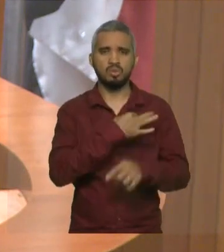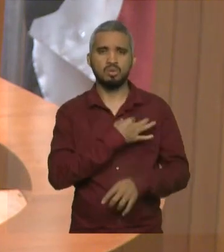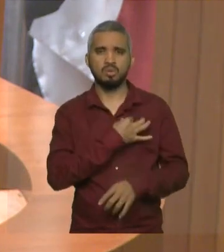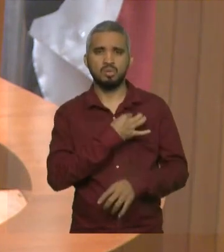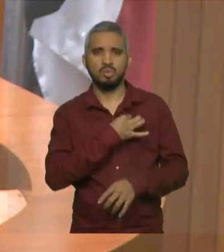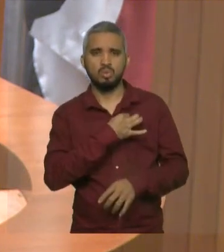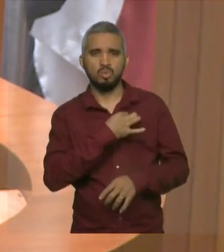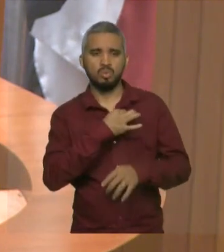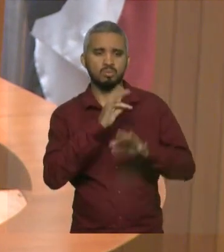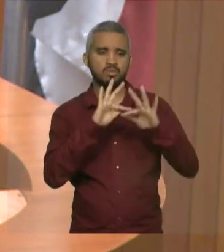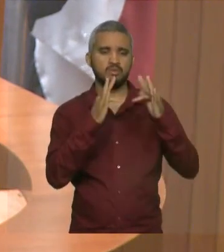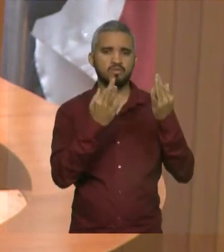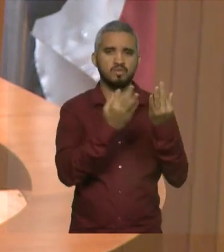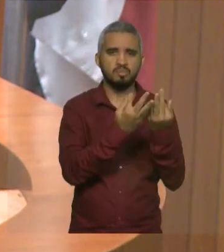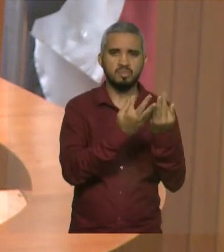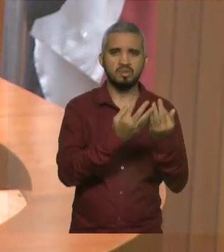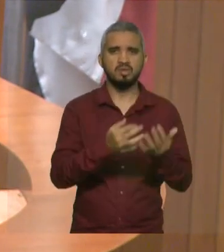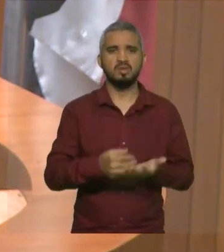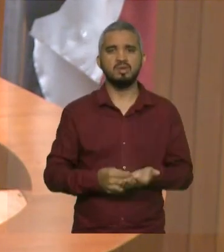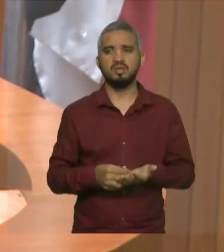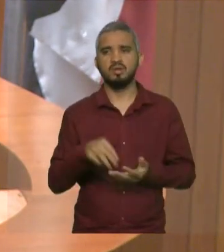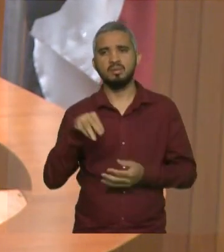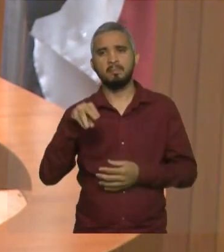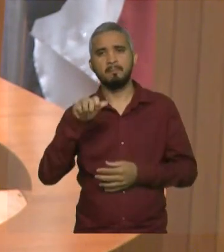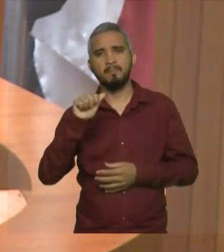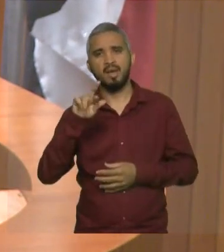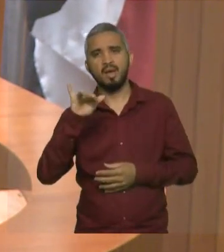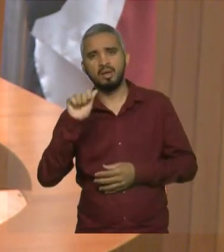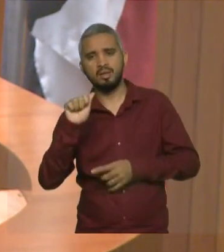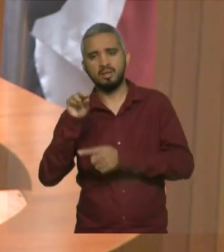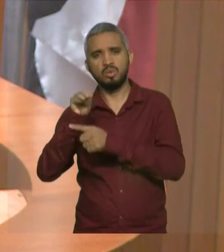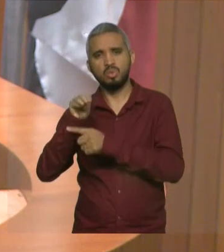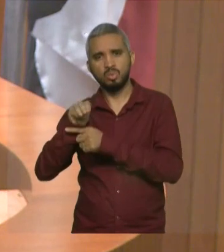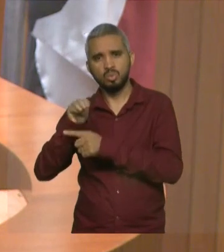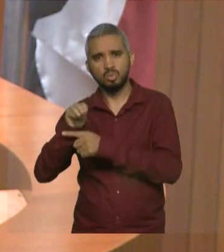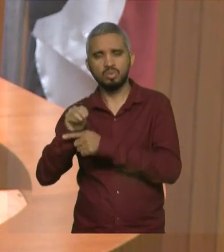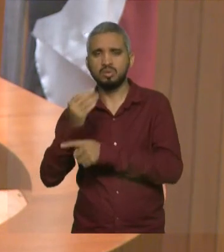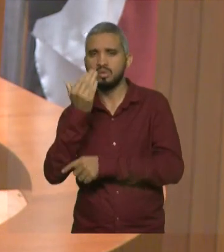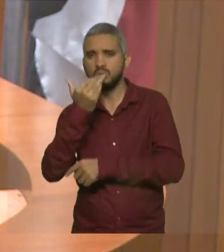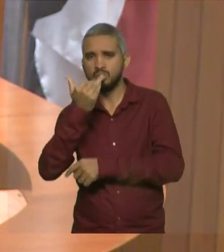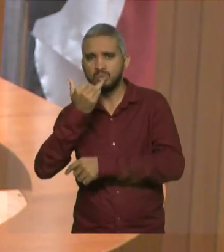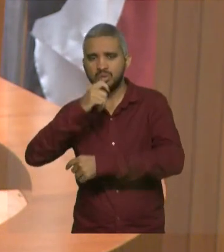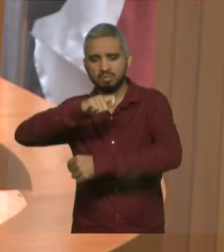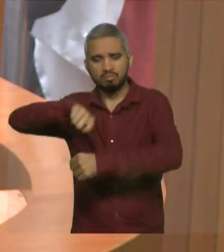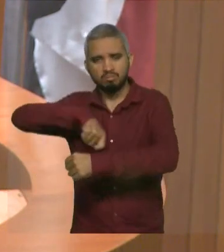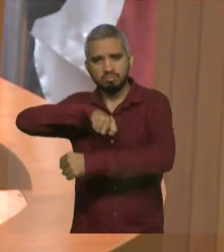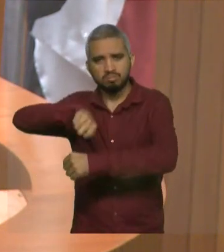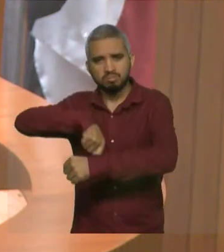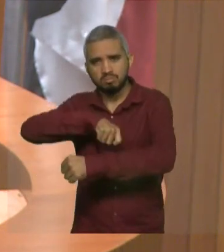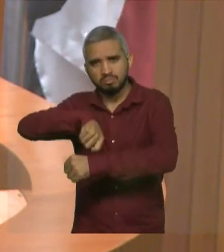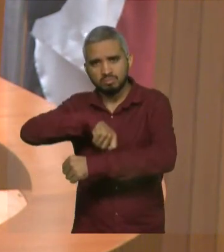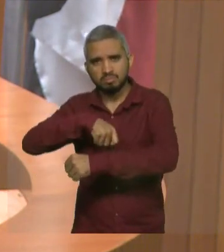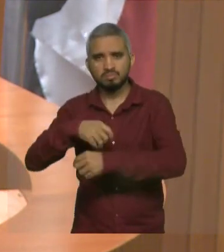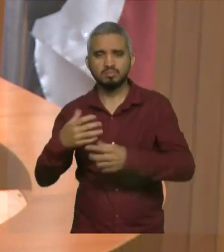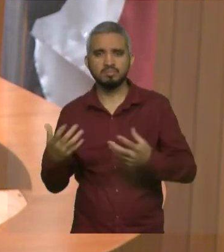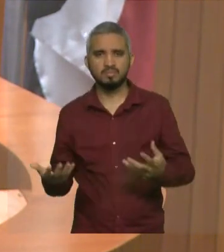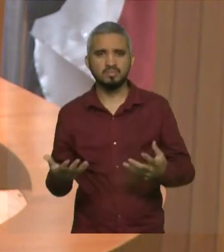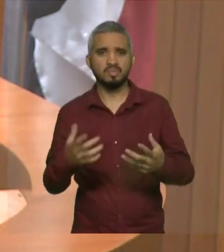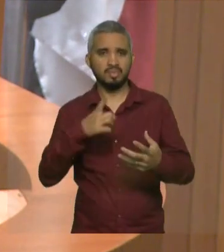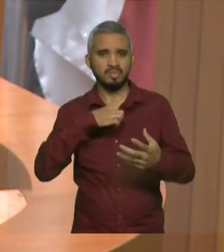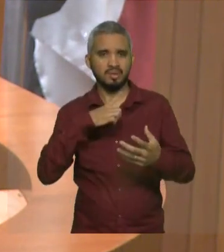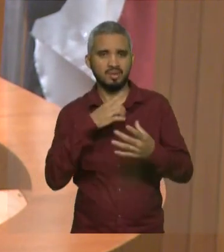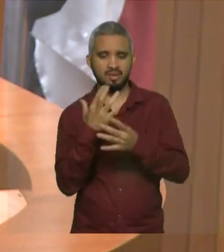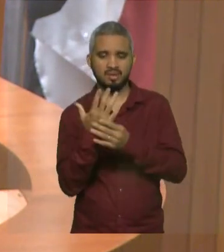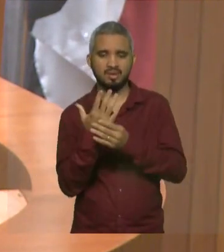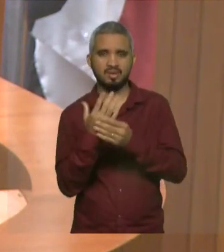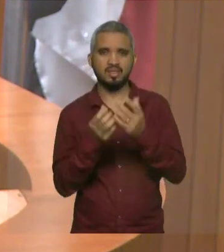Maria que cuida da comida, que tem em suas mãos a doçura, o